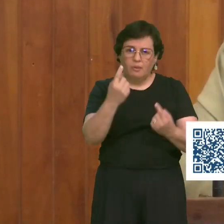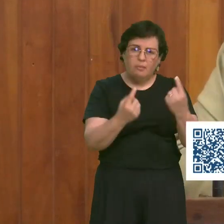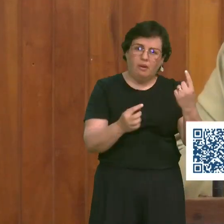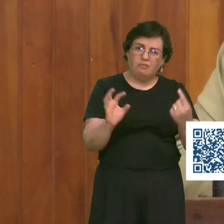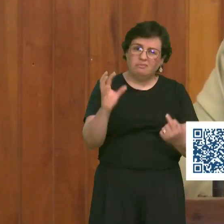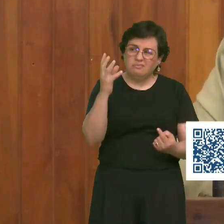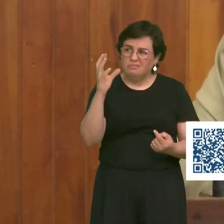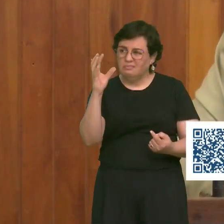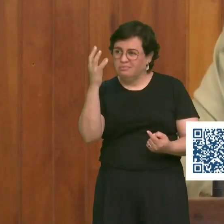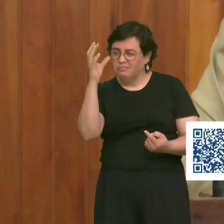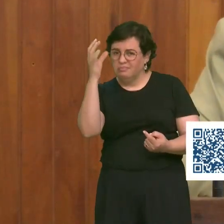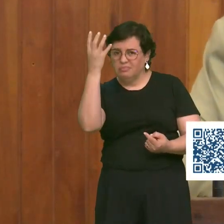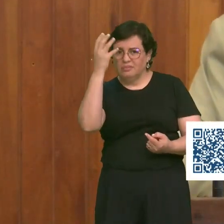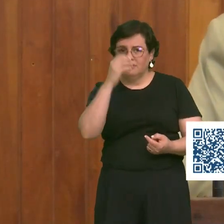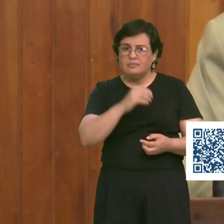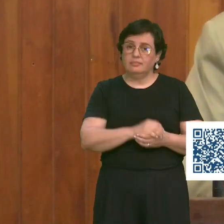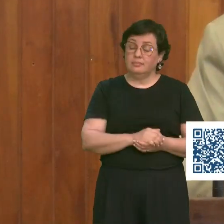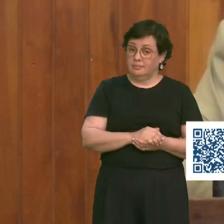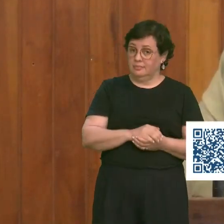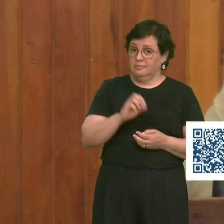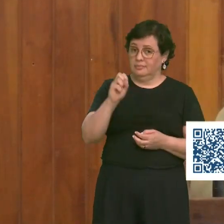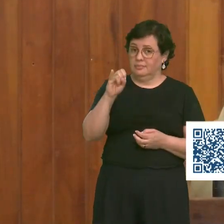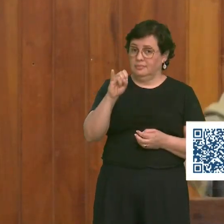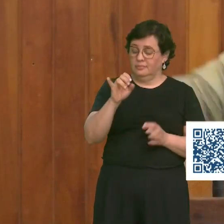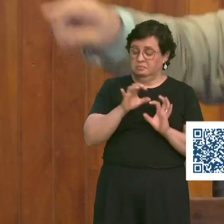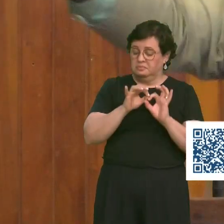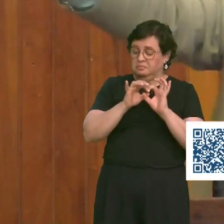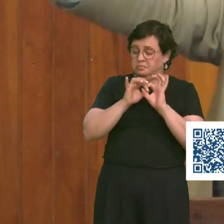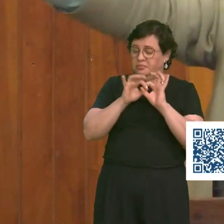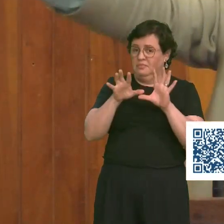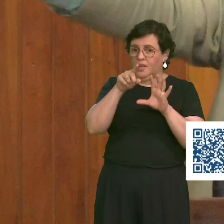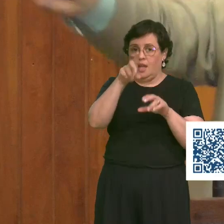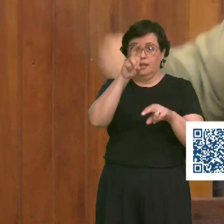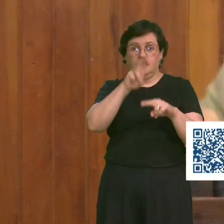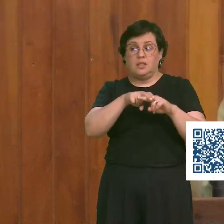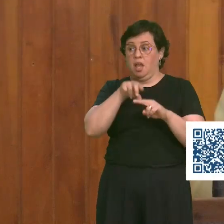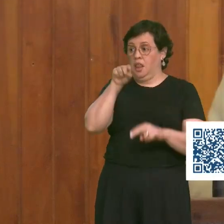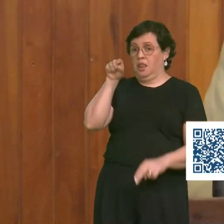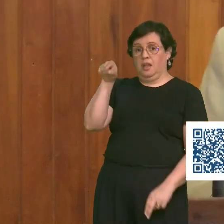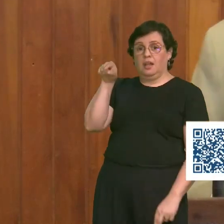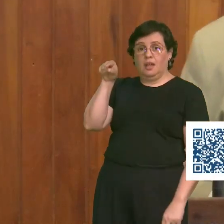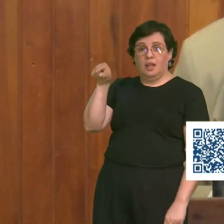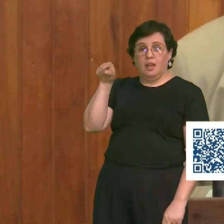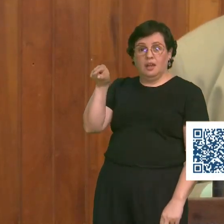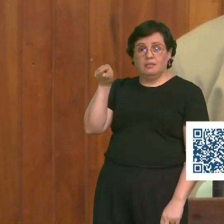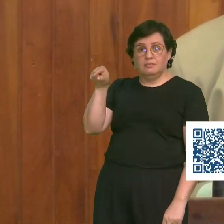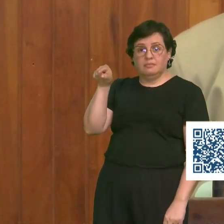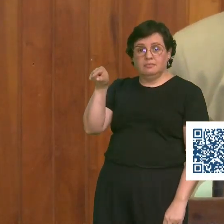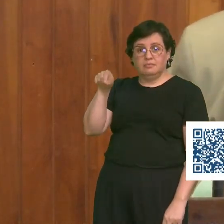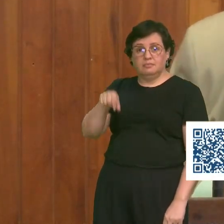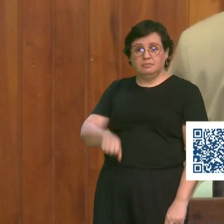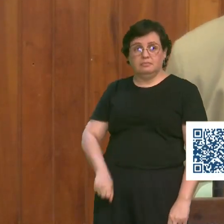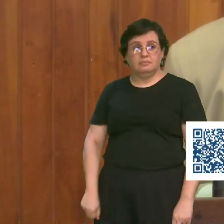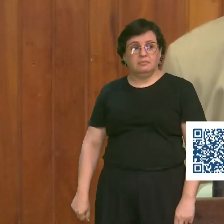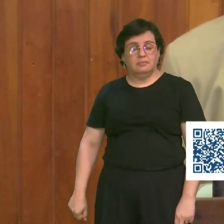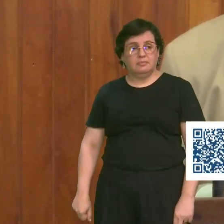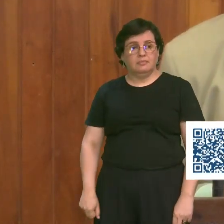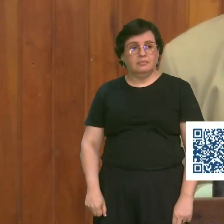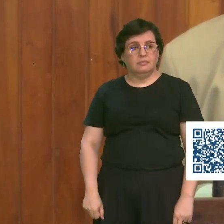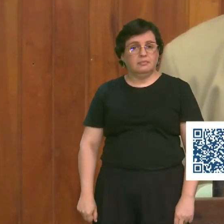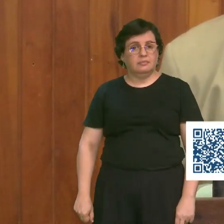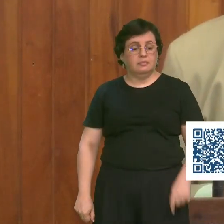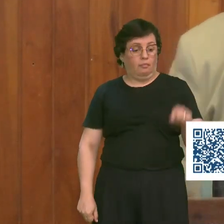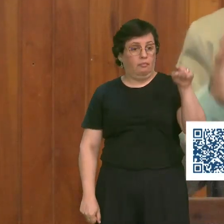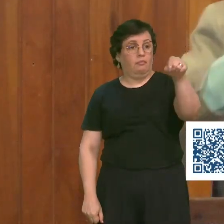entendeu se deixar ele senta nessa cadeira aqui ó aqui